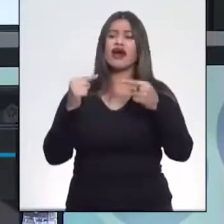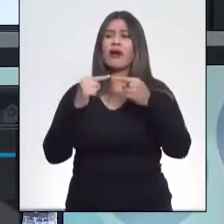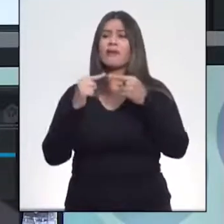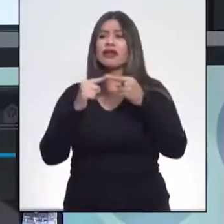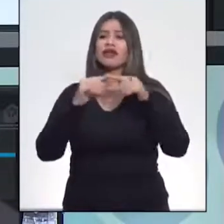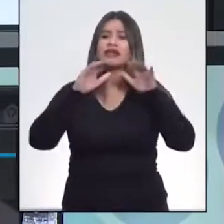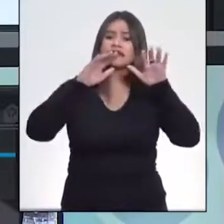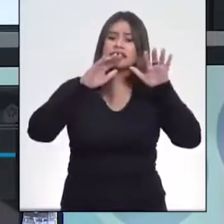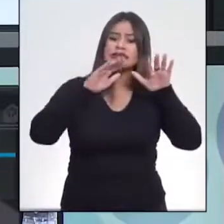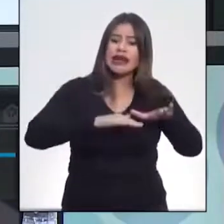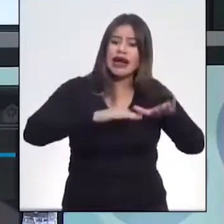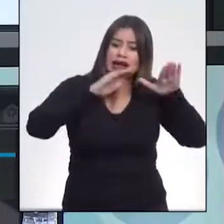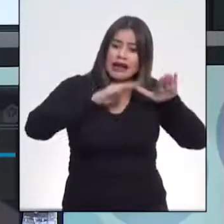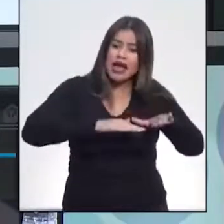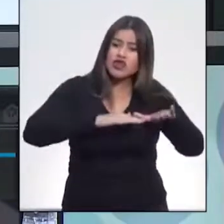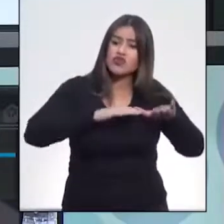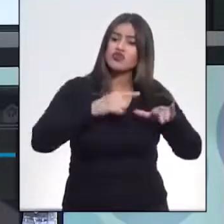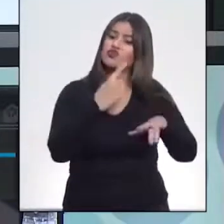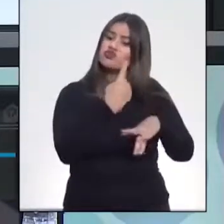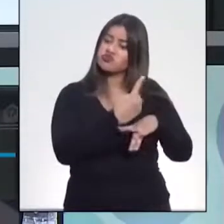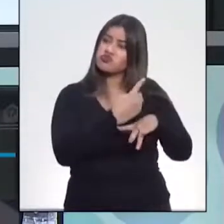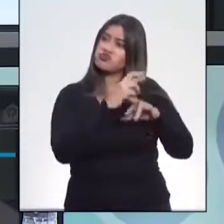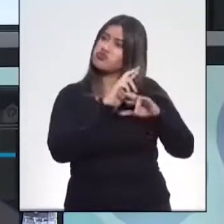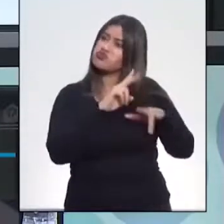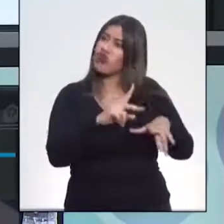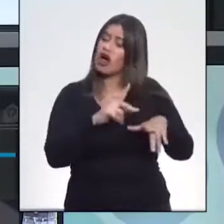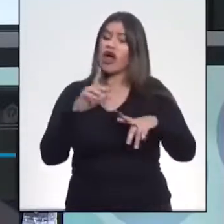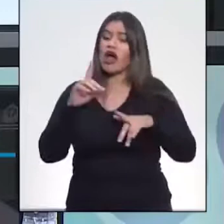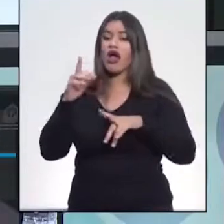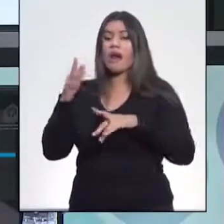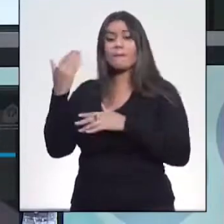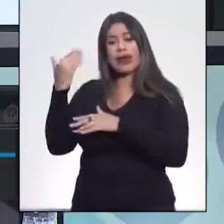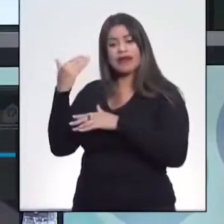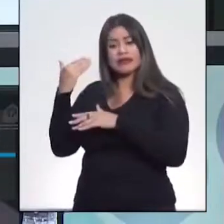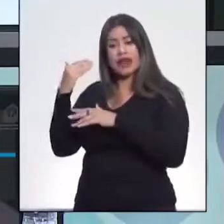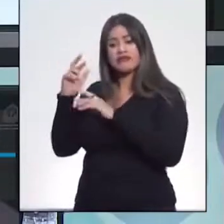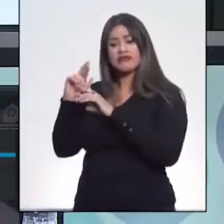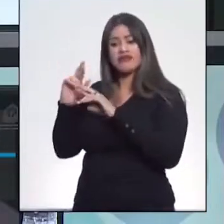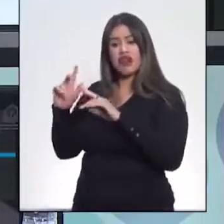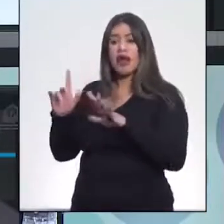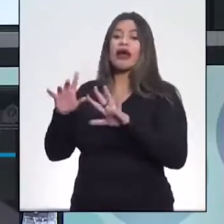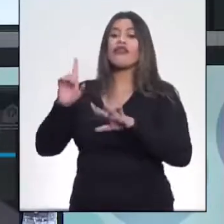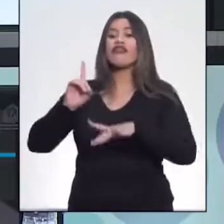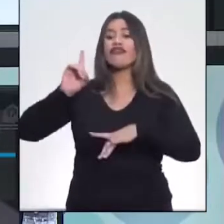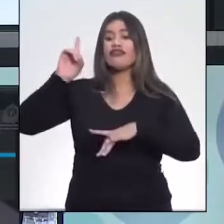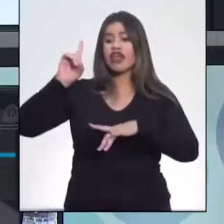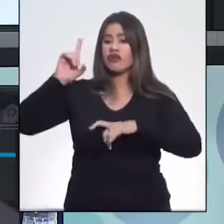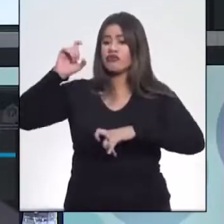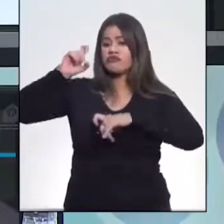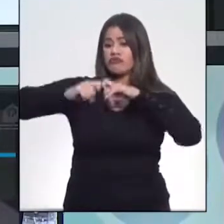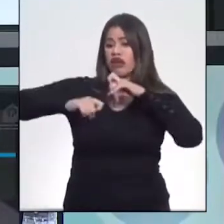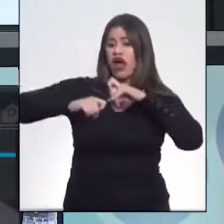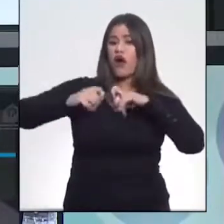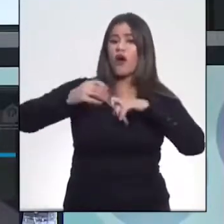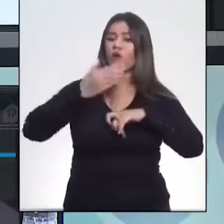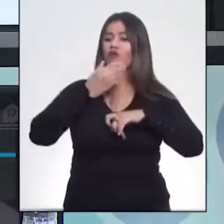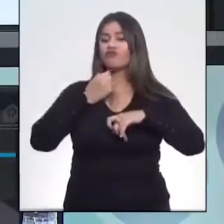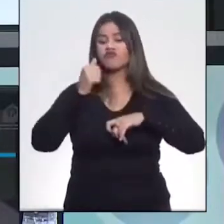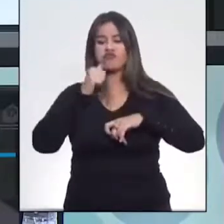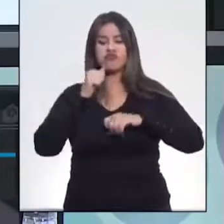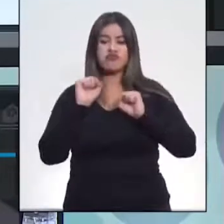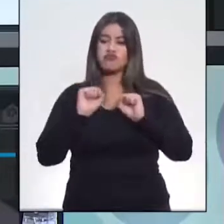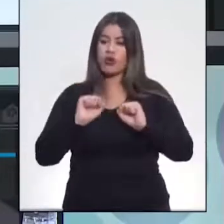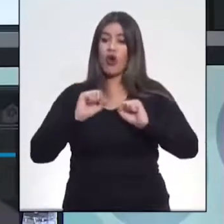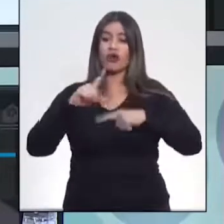consagrada é uma dos gregos era outra né eles os deuses até tinham filhos com Mortais vamos para um